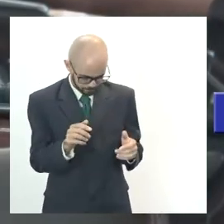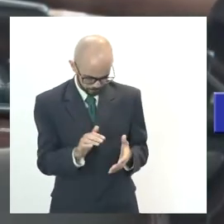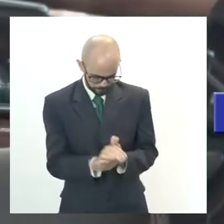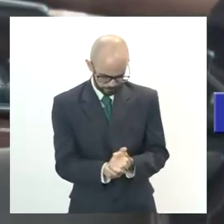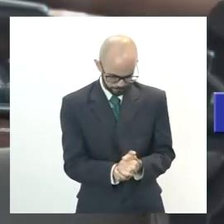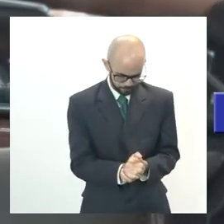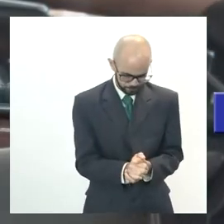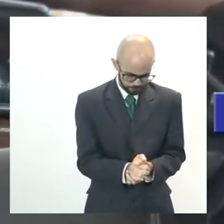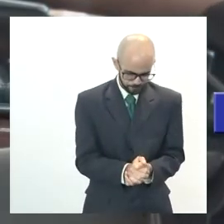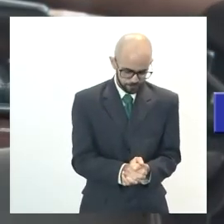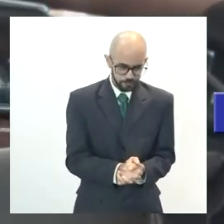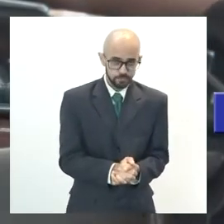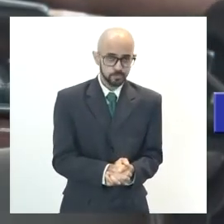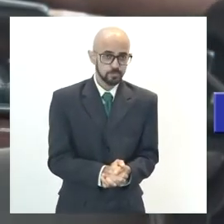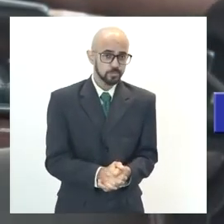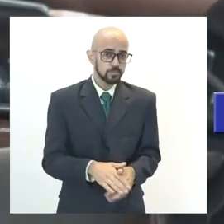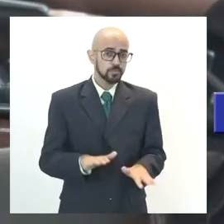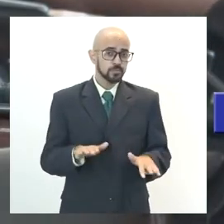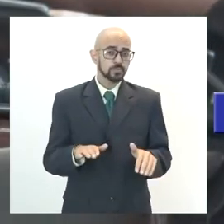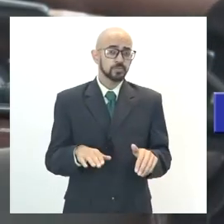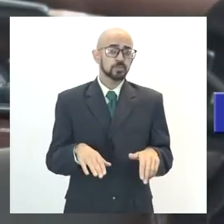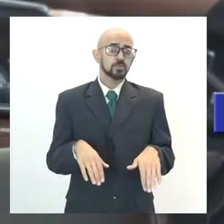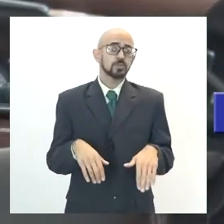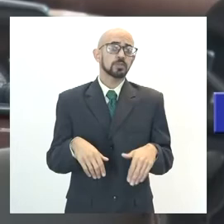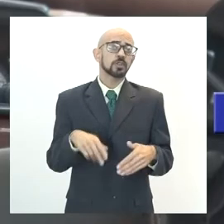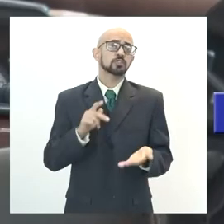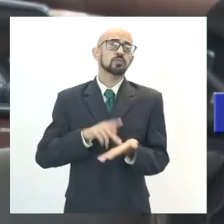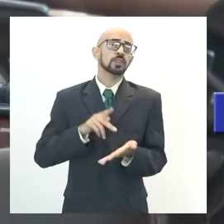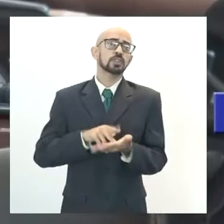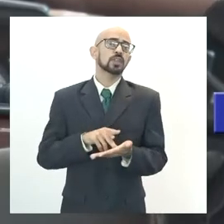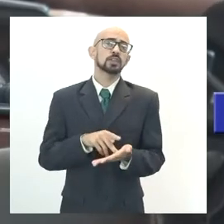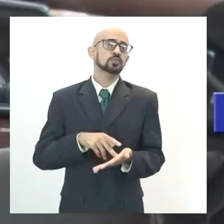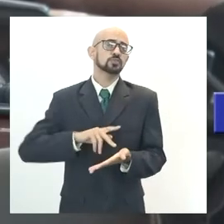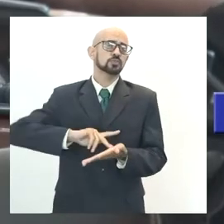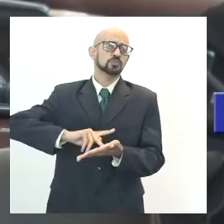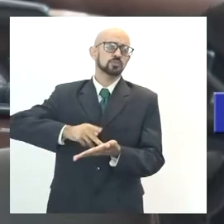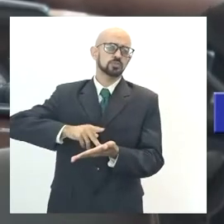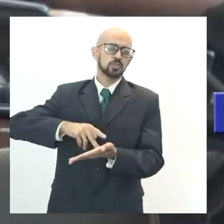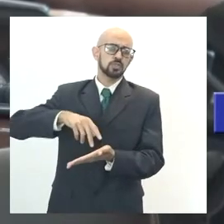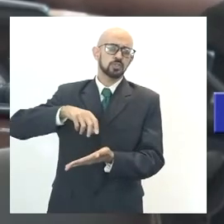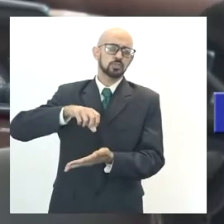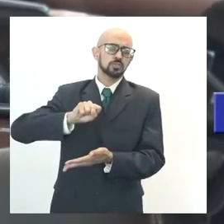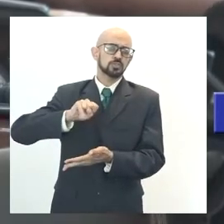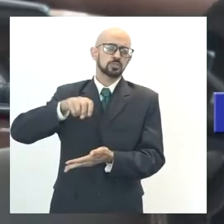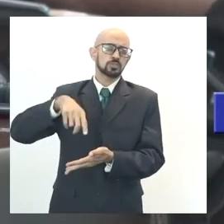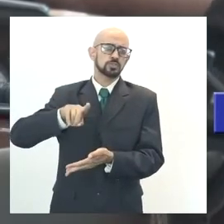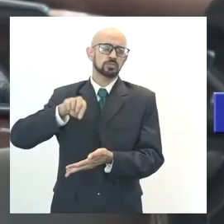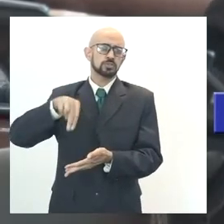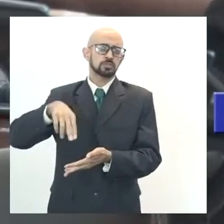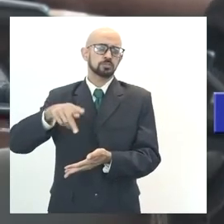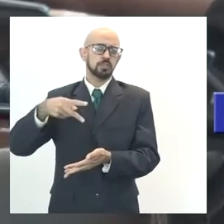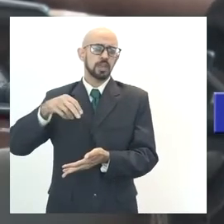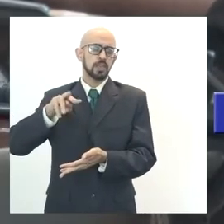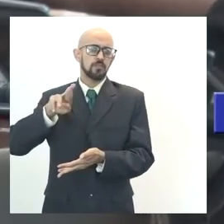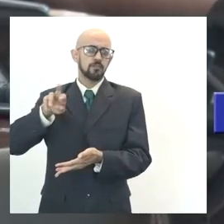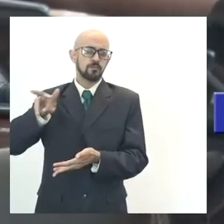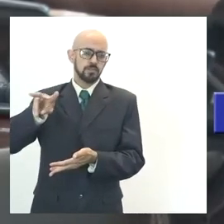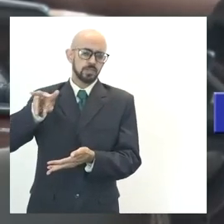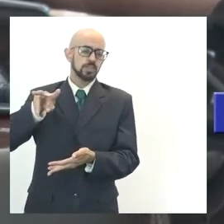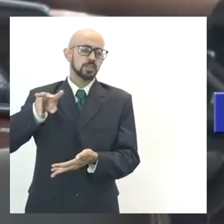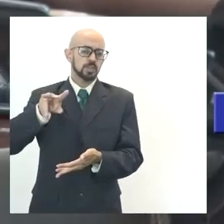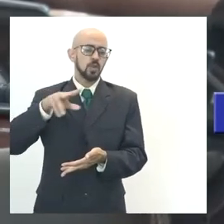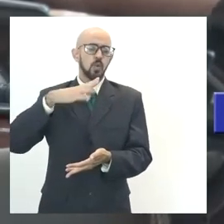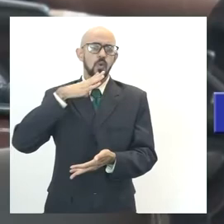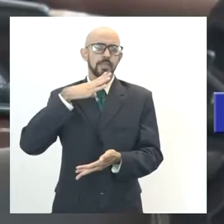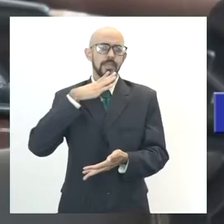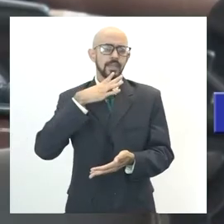dentro do campo do sindisprev que de fato é uma entidade que sabe muito bem qual é o seu papel na luta de classes por isso que a gente sempre